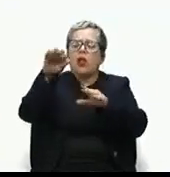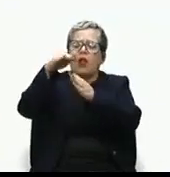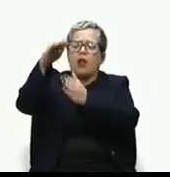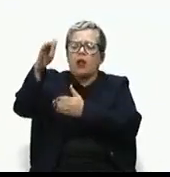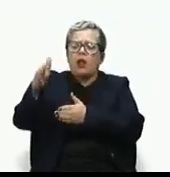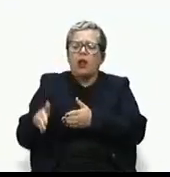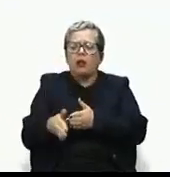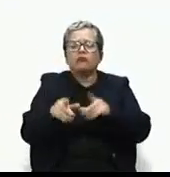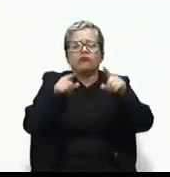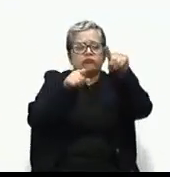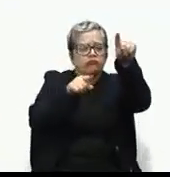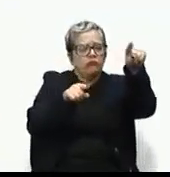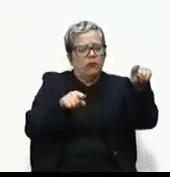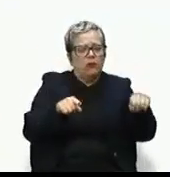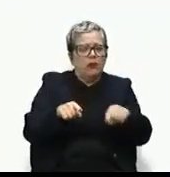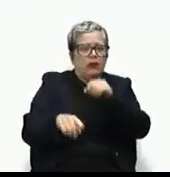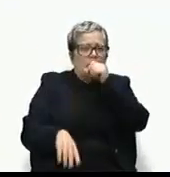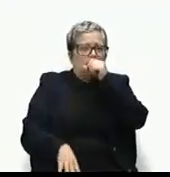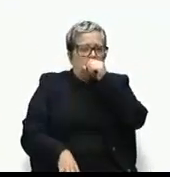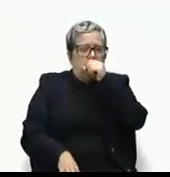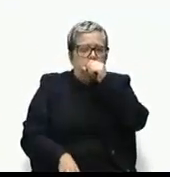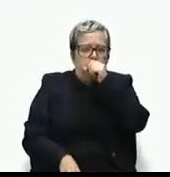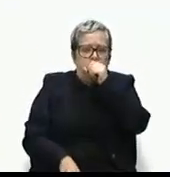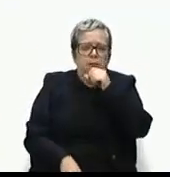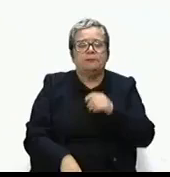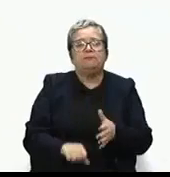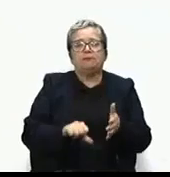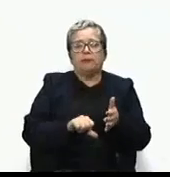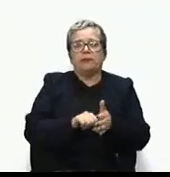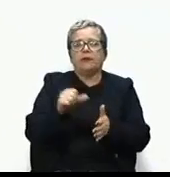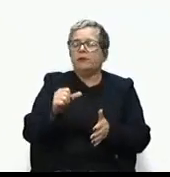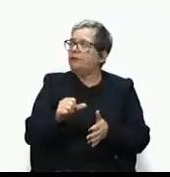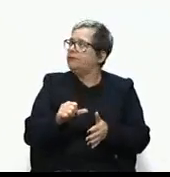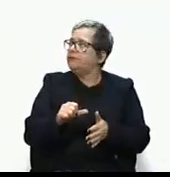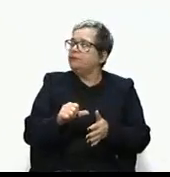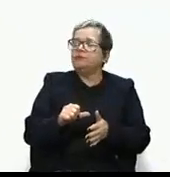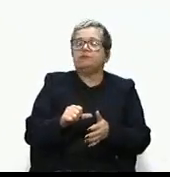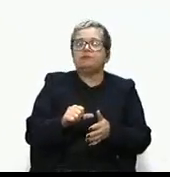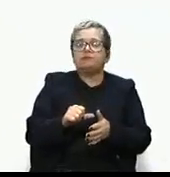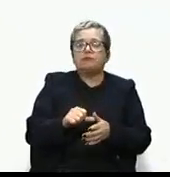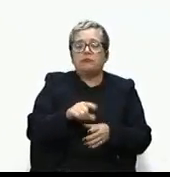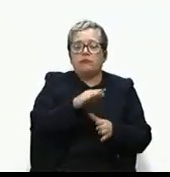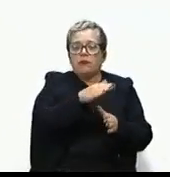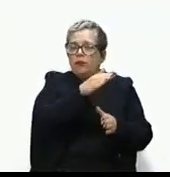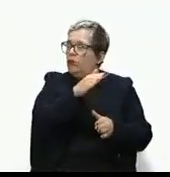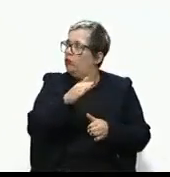isso? Primeiro, se eu pegar essa direção,